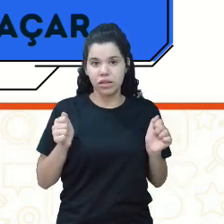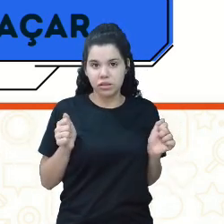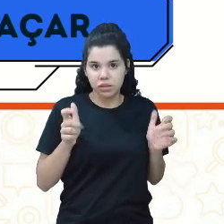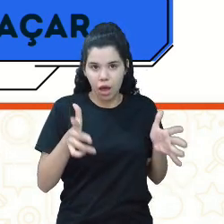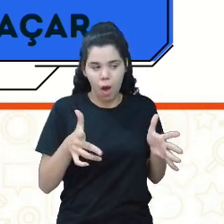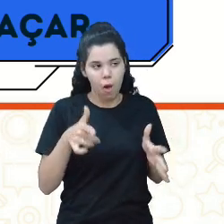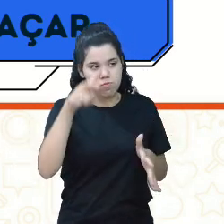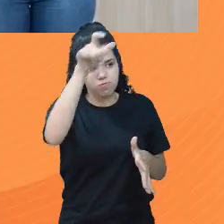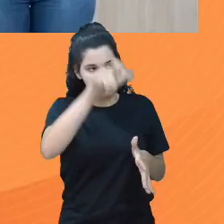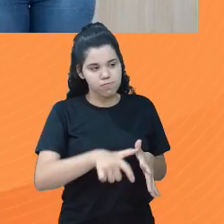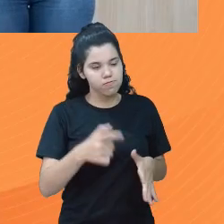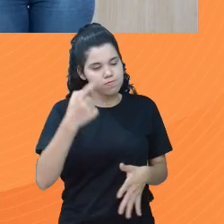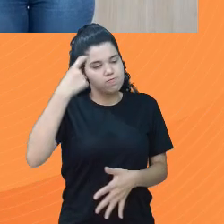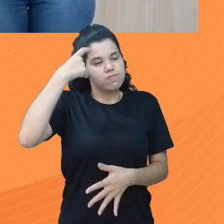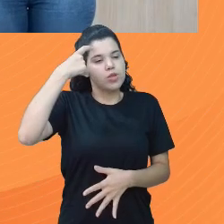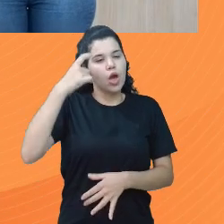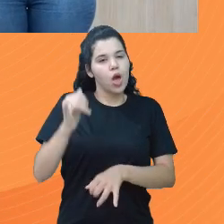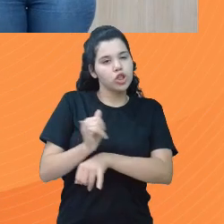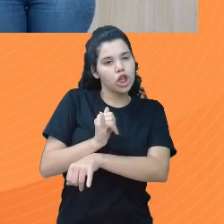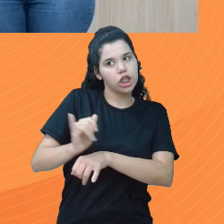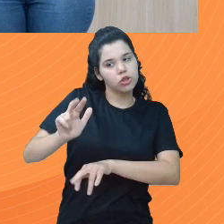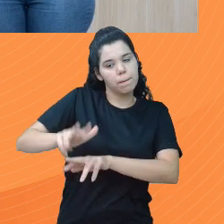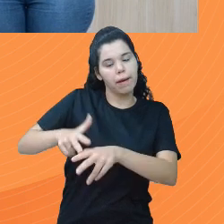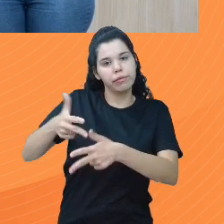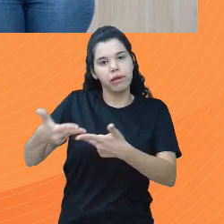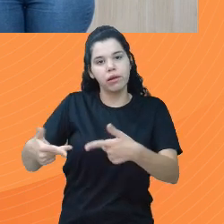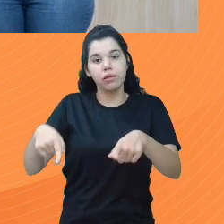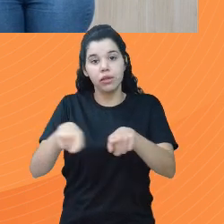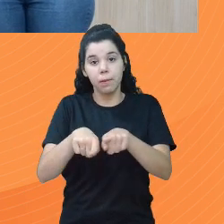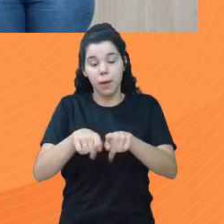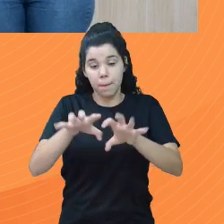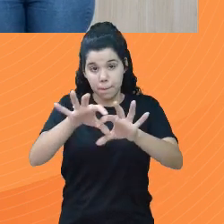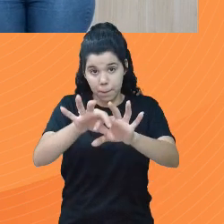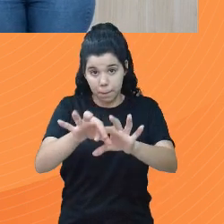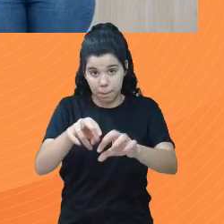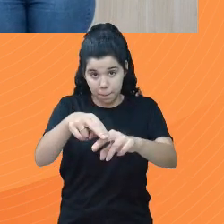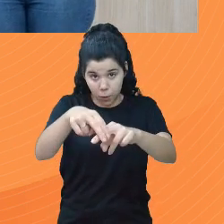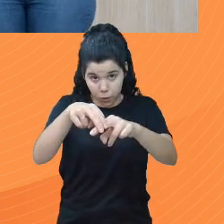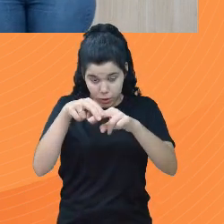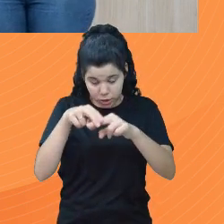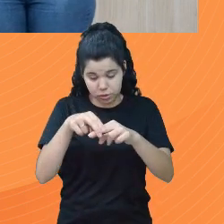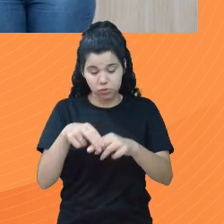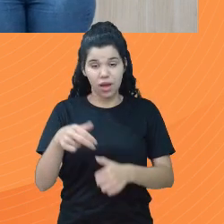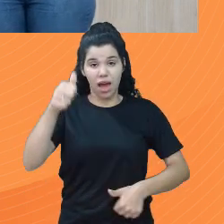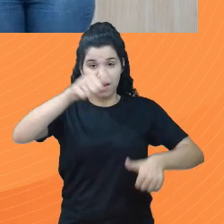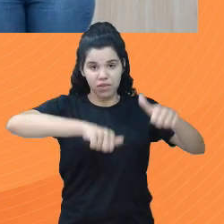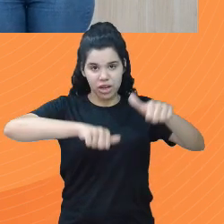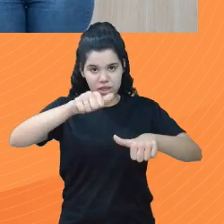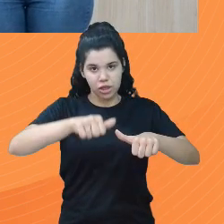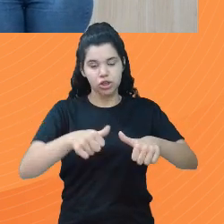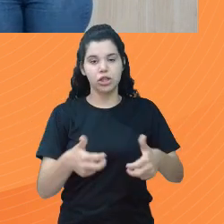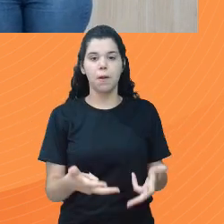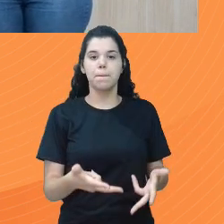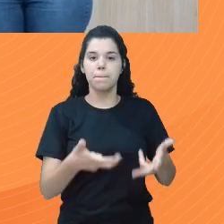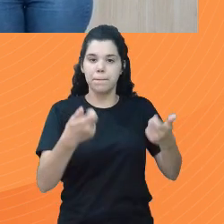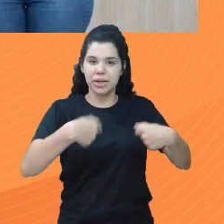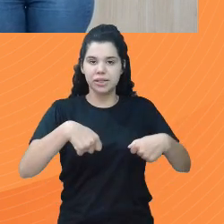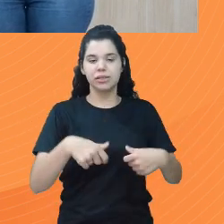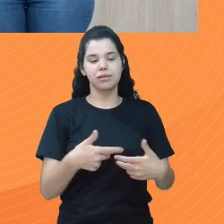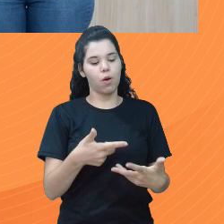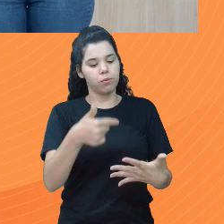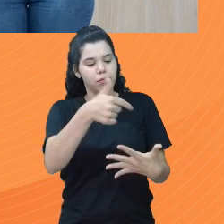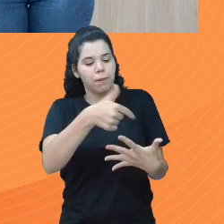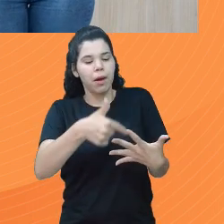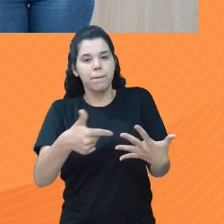iniciativas, pensar em materiais. Então, a avaliação, ela serve para que a gente identifique necessidades, propensões, para que a gente